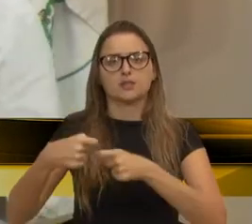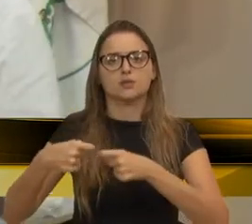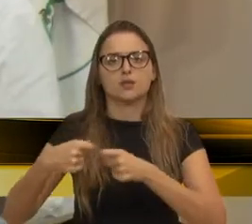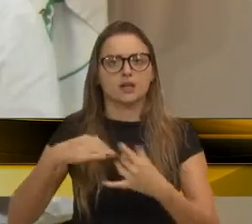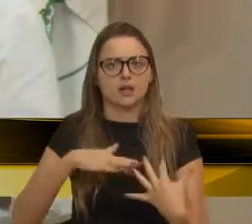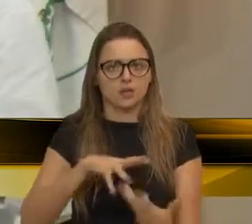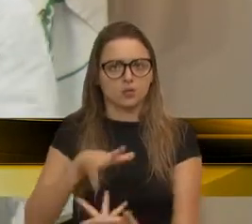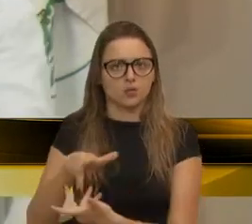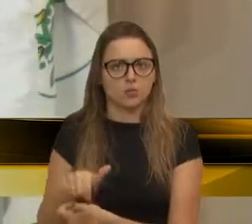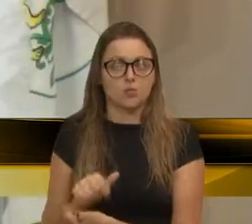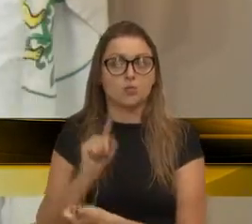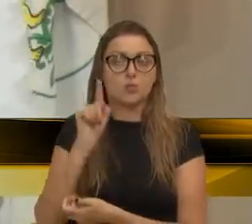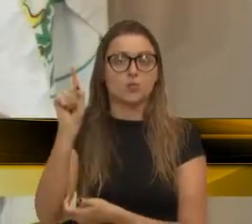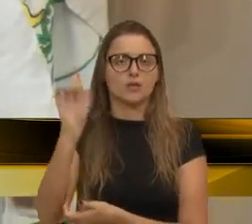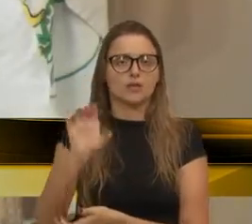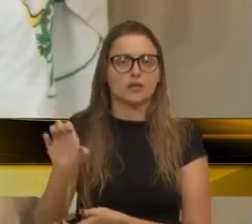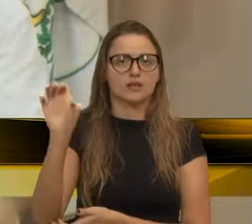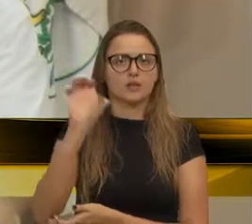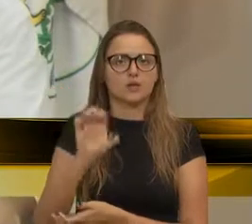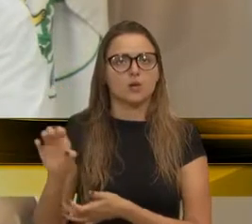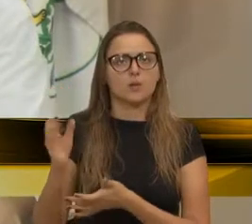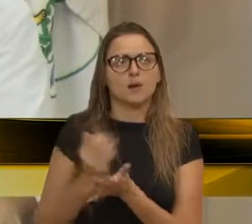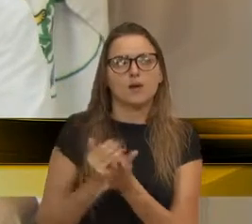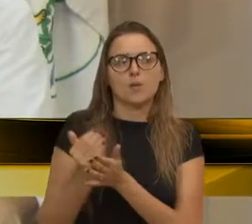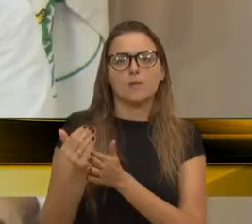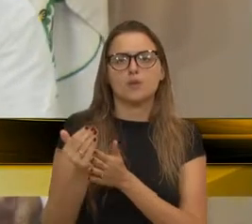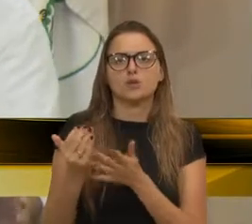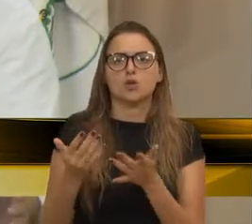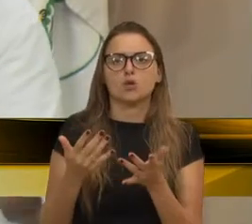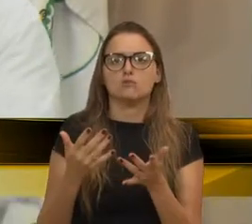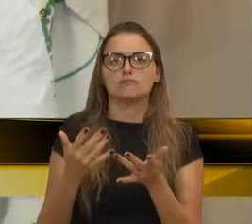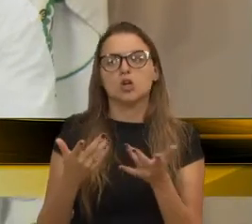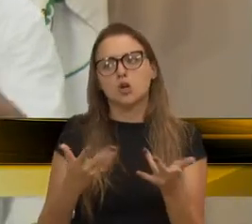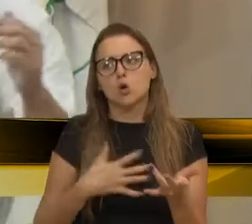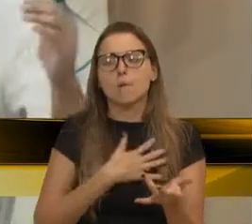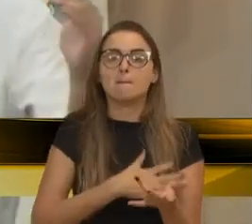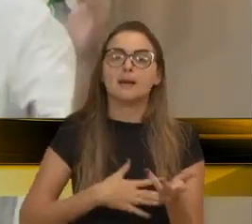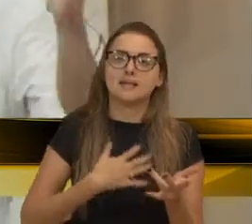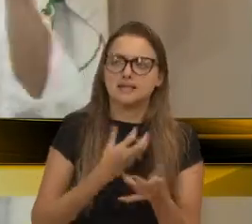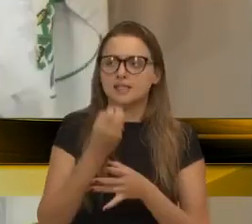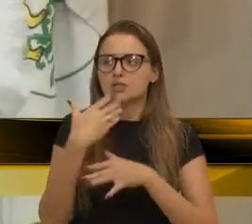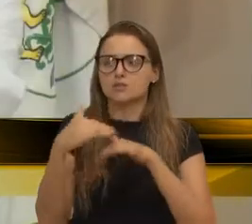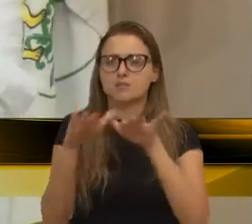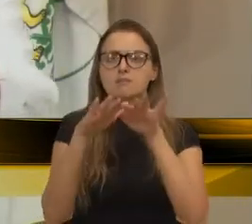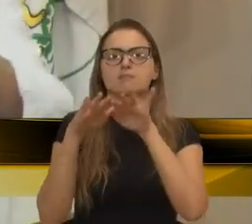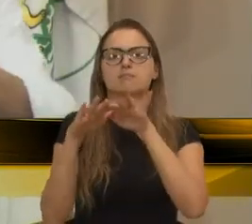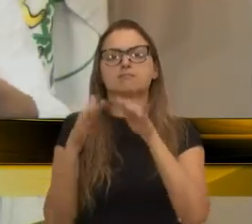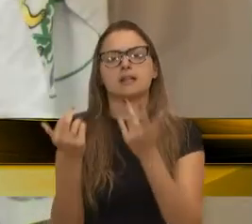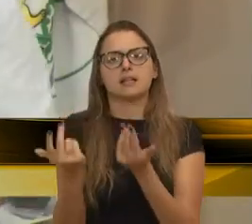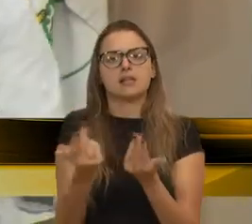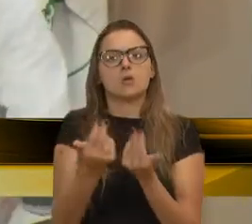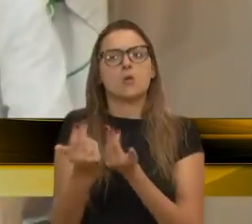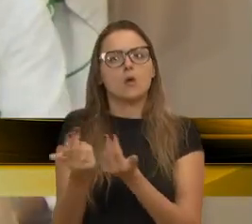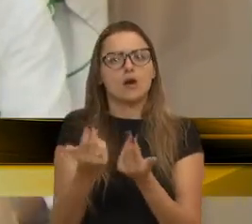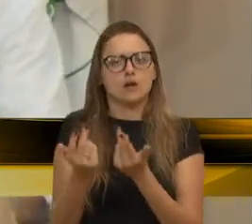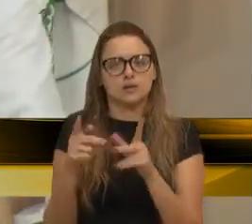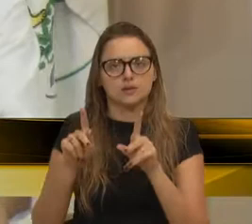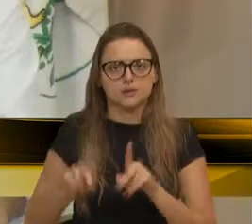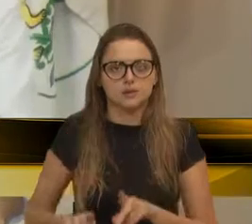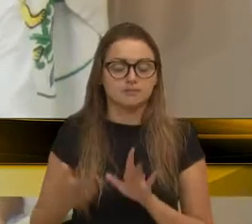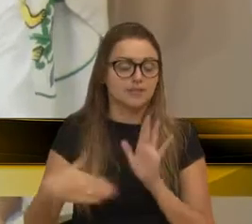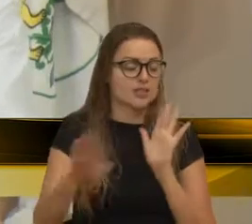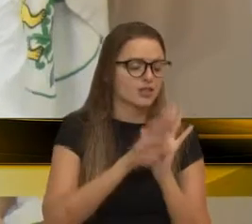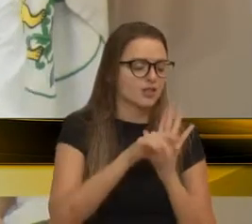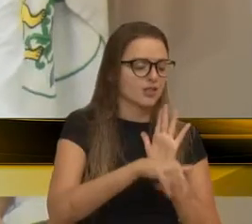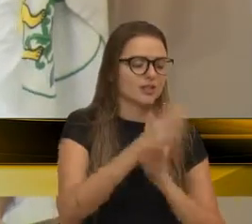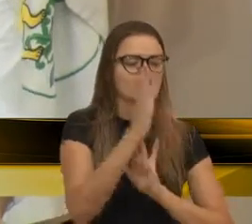construir um estado de bem-estar social. Esse estado de bem-estar social ele chega um pouco tarde no Brasil e ele é